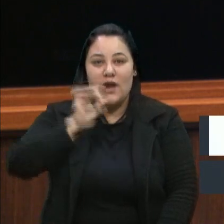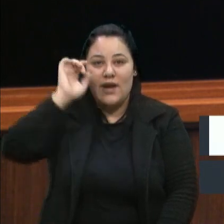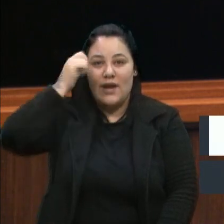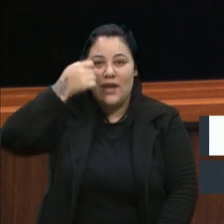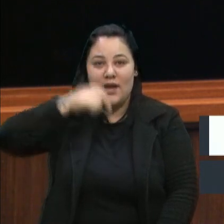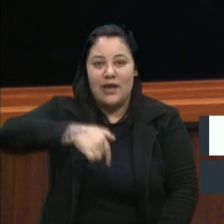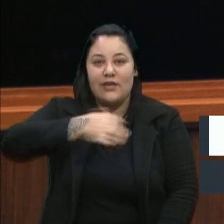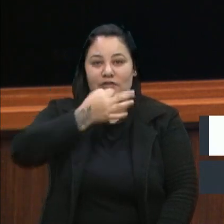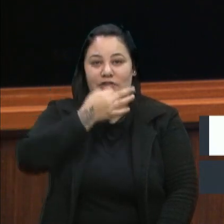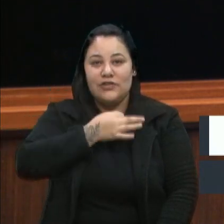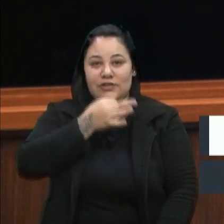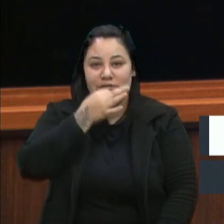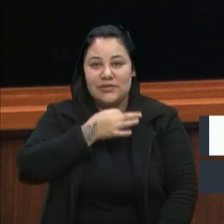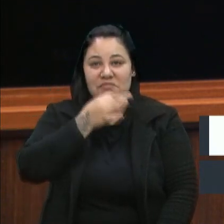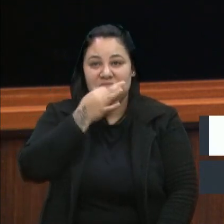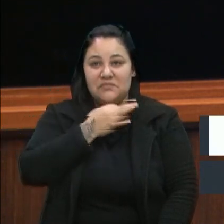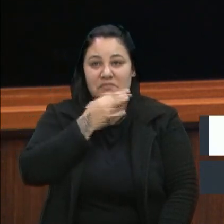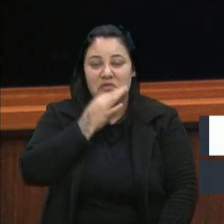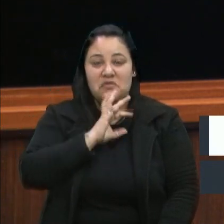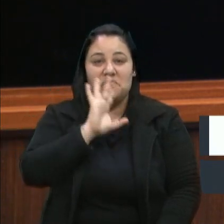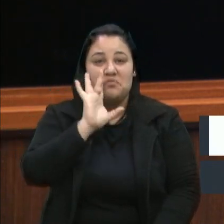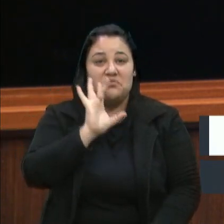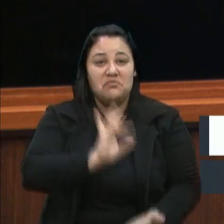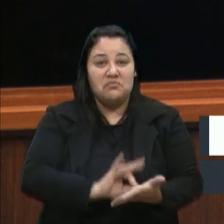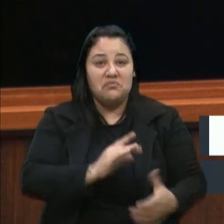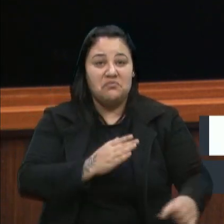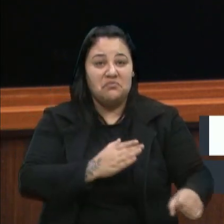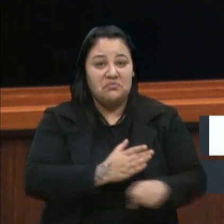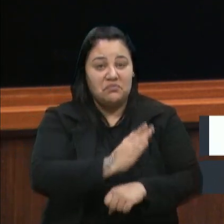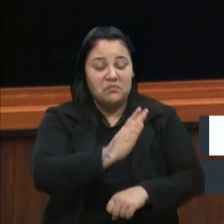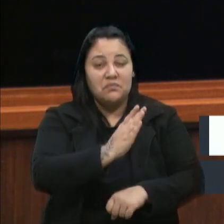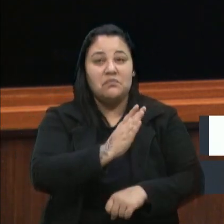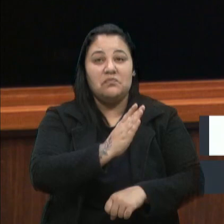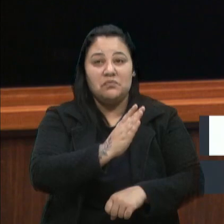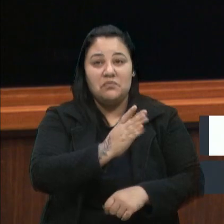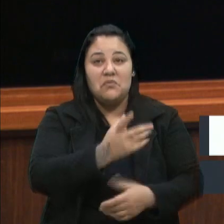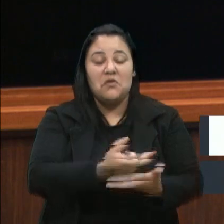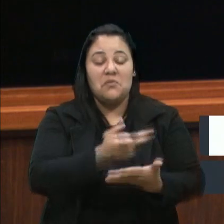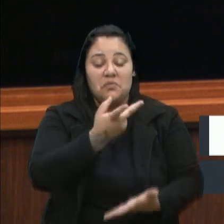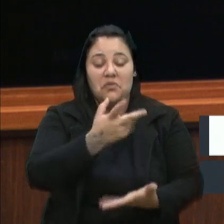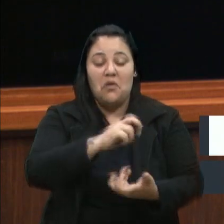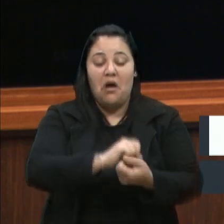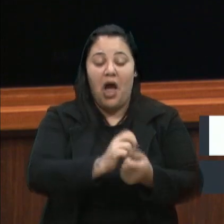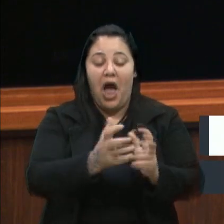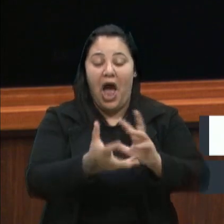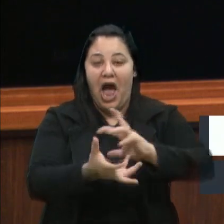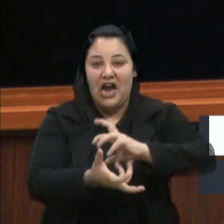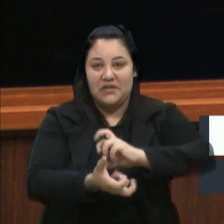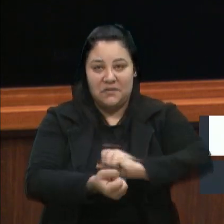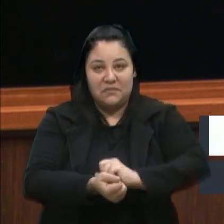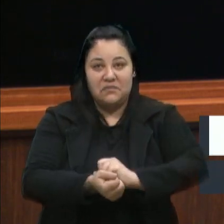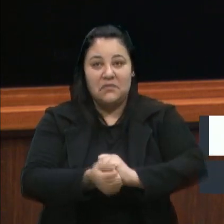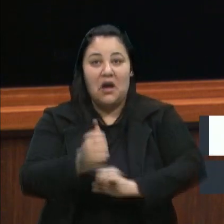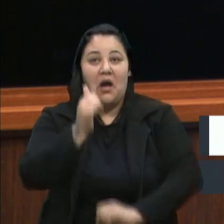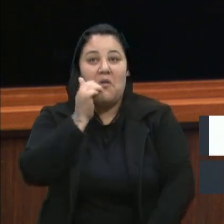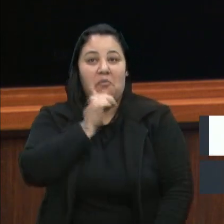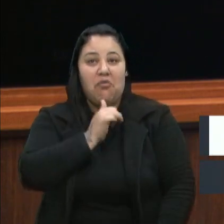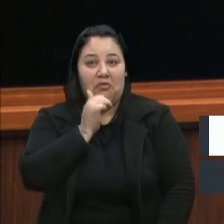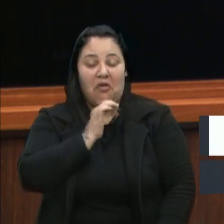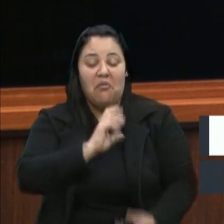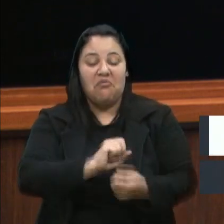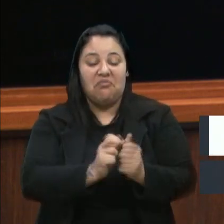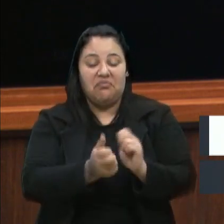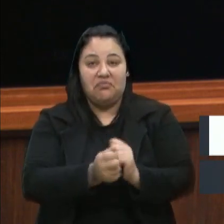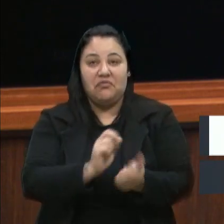Caxias do Sul habilitada para esse prêmio de artes, né? A Ângela é uma artista